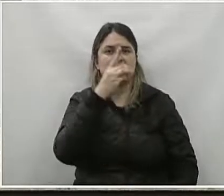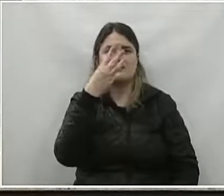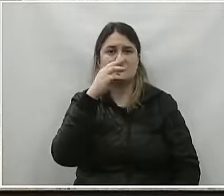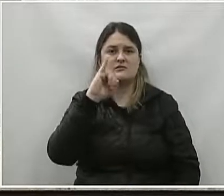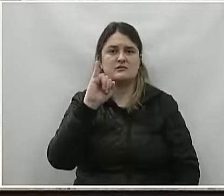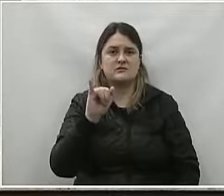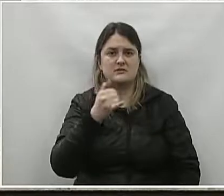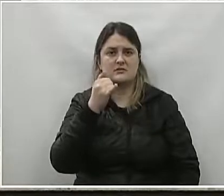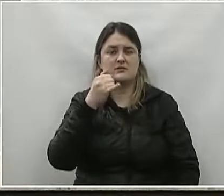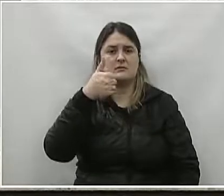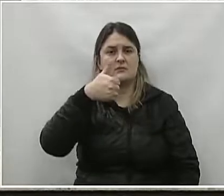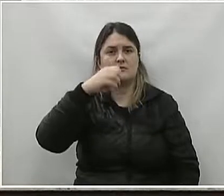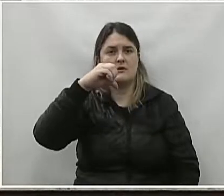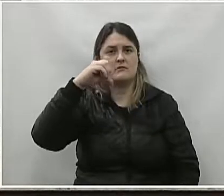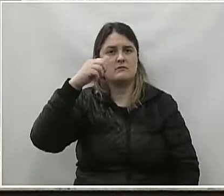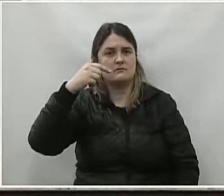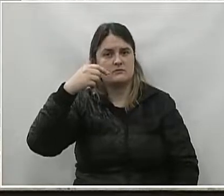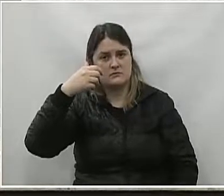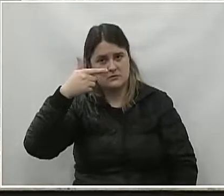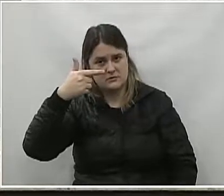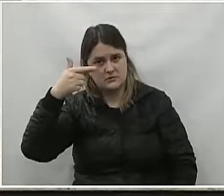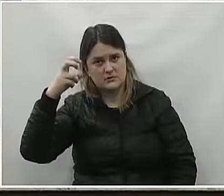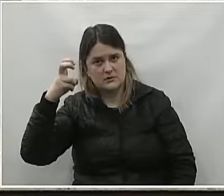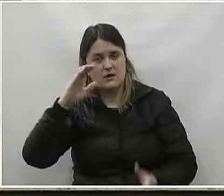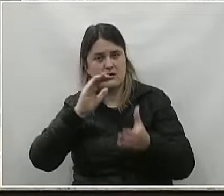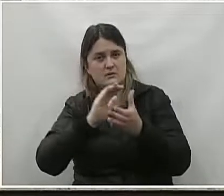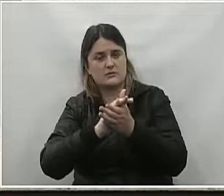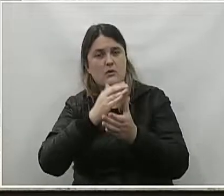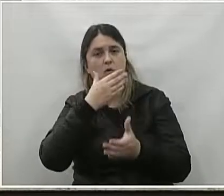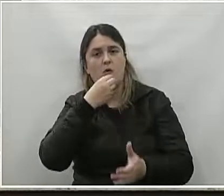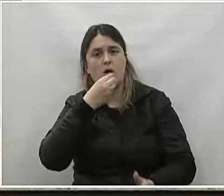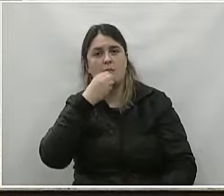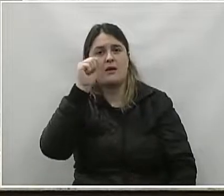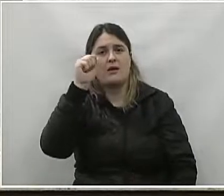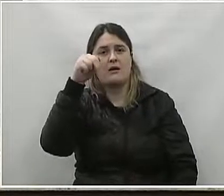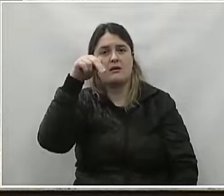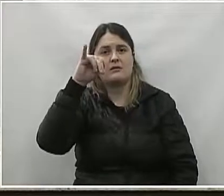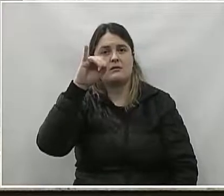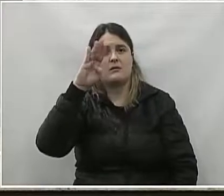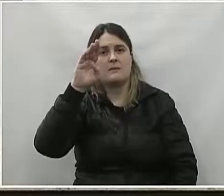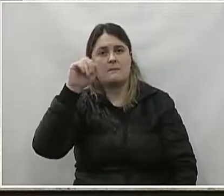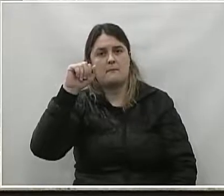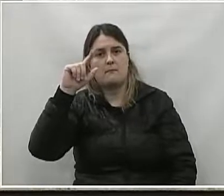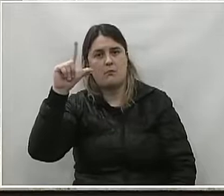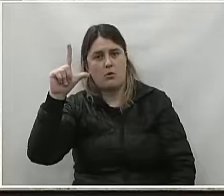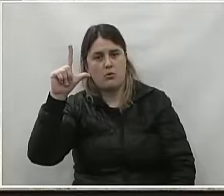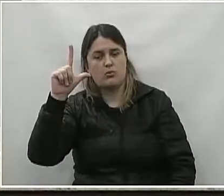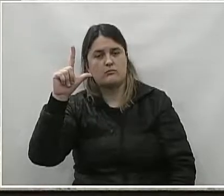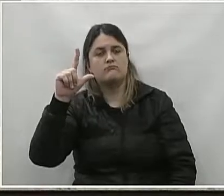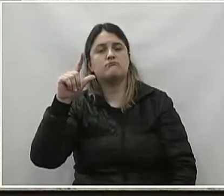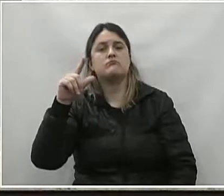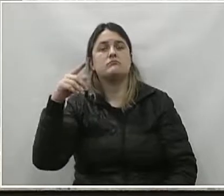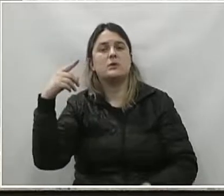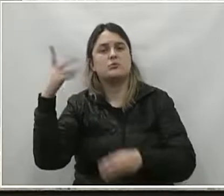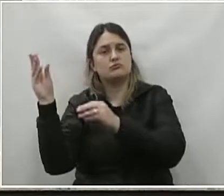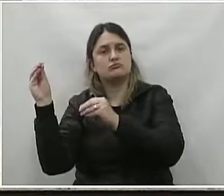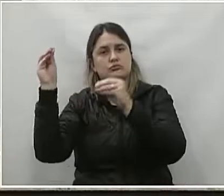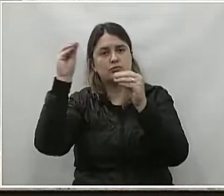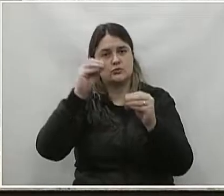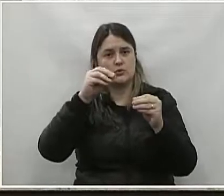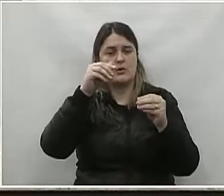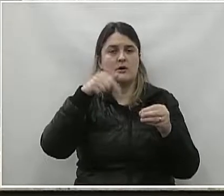de 1925, casou-se com o senhor Aníbal Manfroni, quando passou a residir em União da